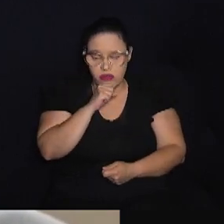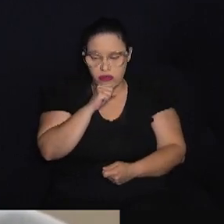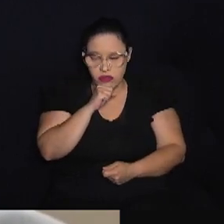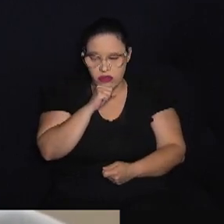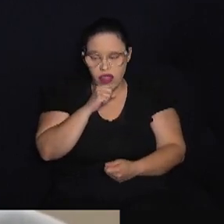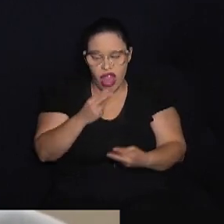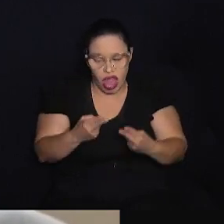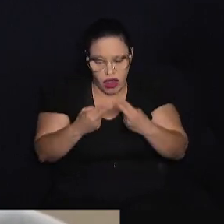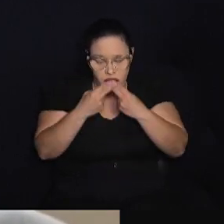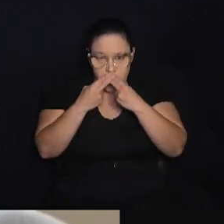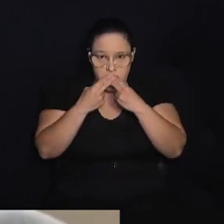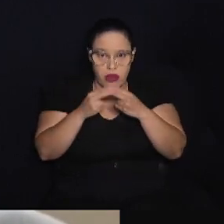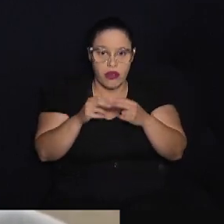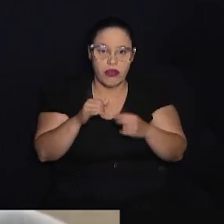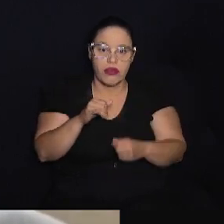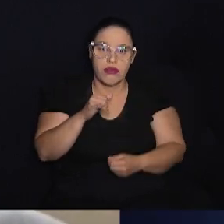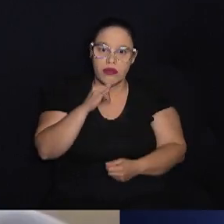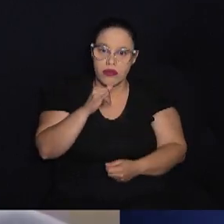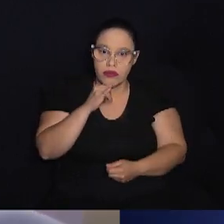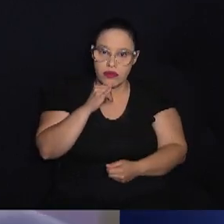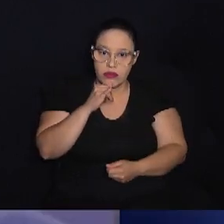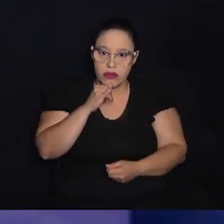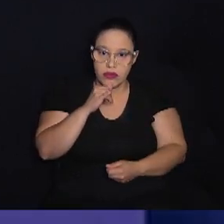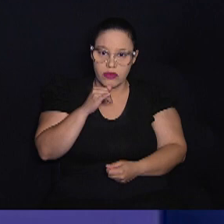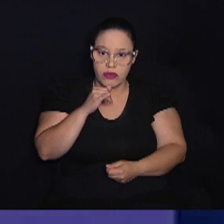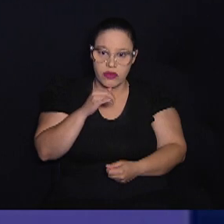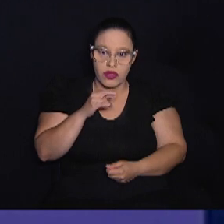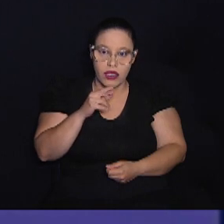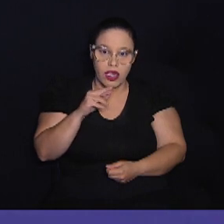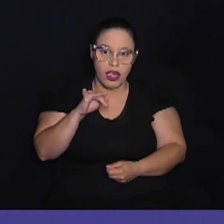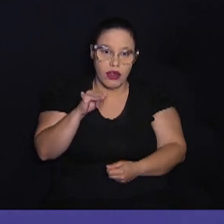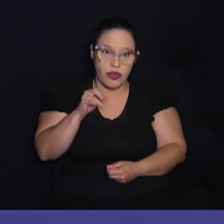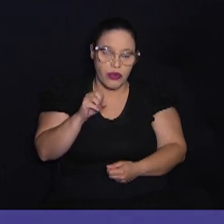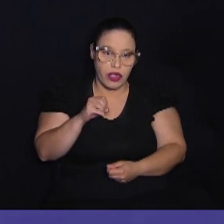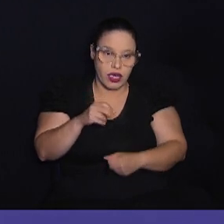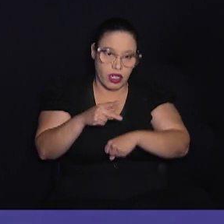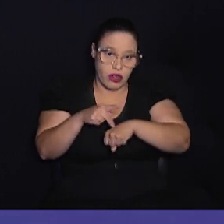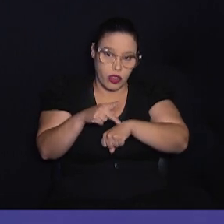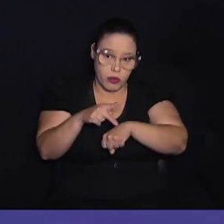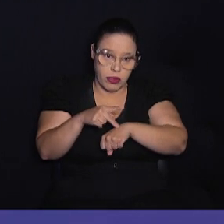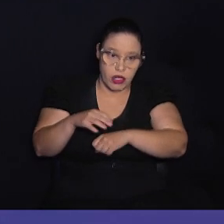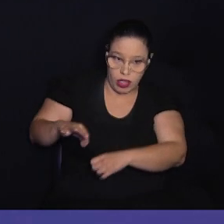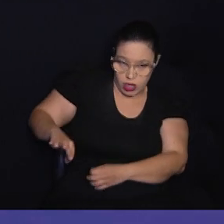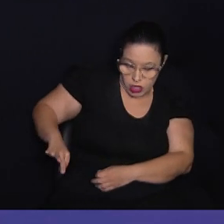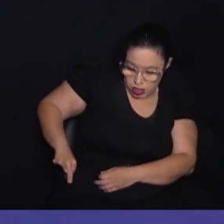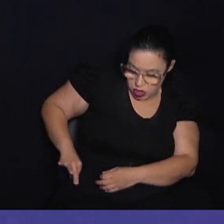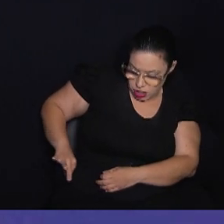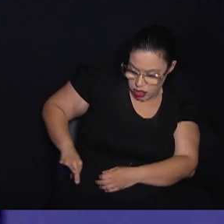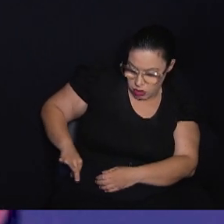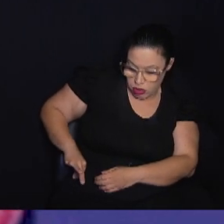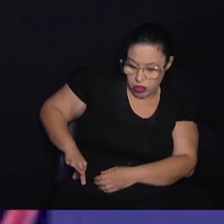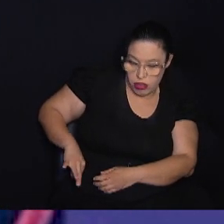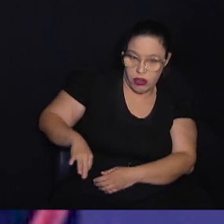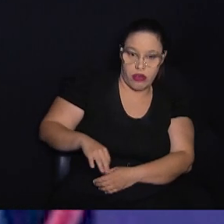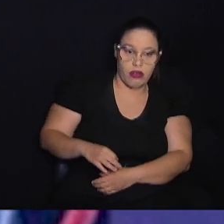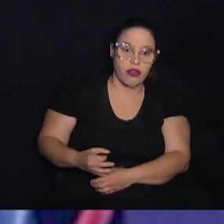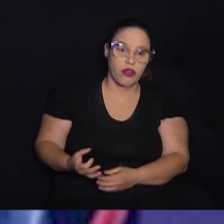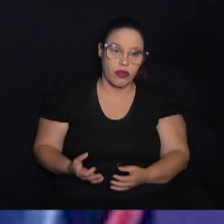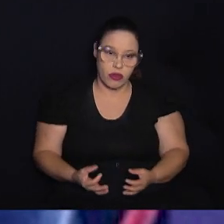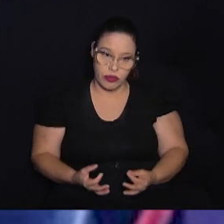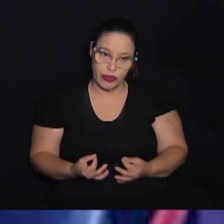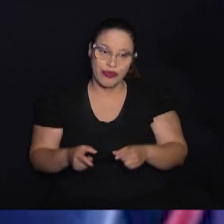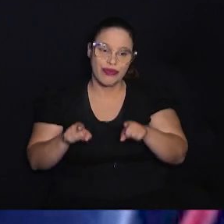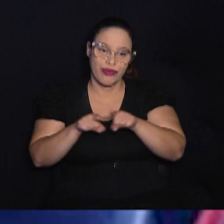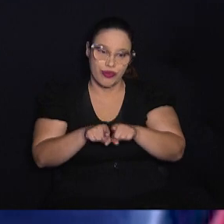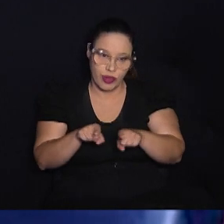traumas, por exemplo, infecções de repetição, ou das pedras, dos cálculos, pode gerar um tumor na bexiga